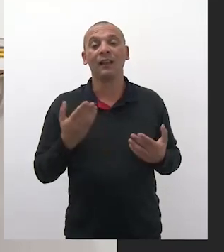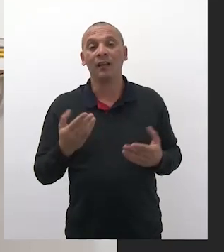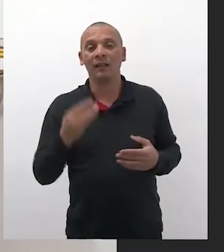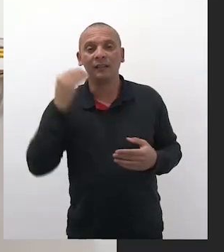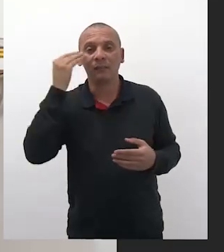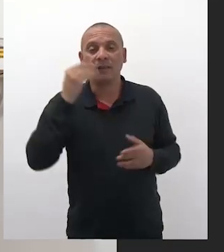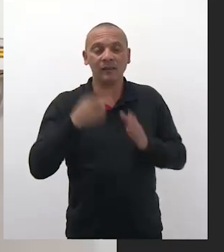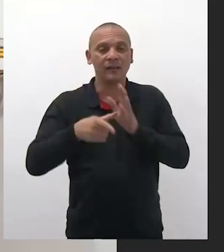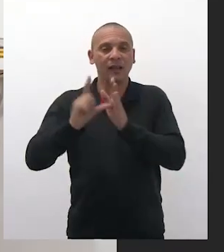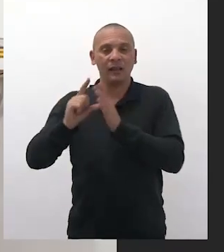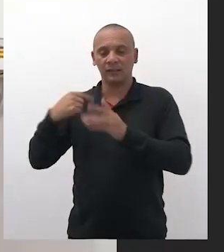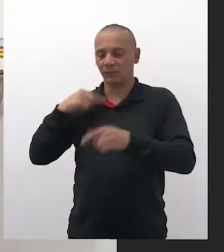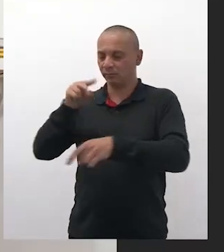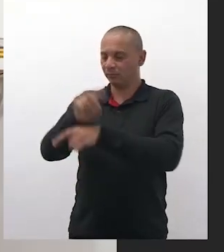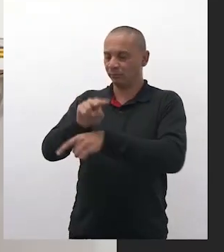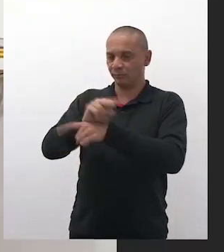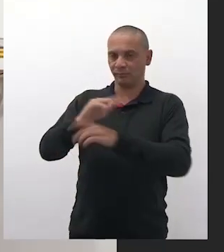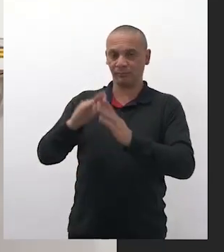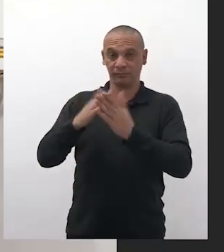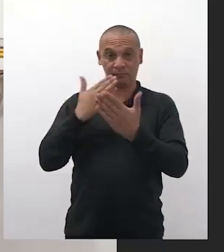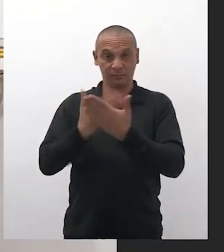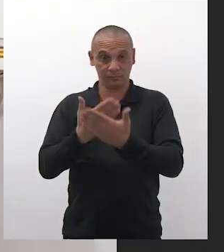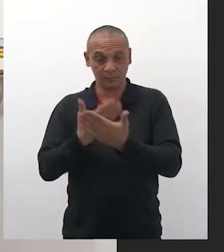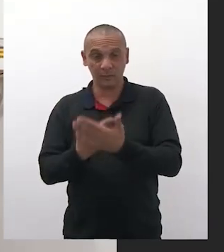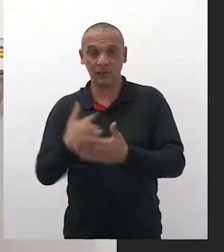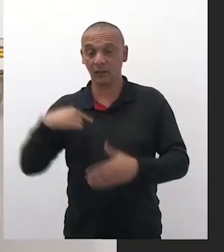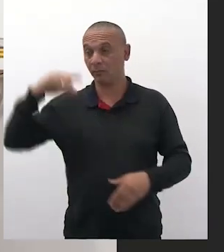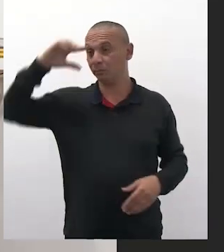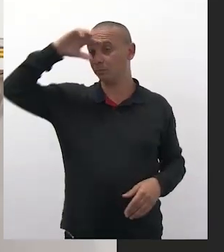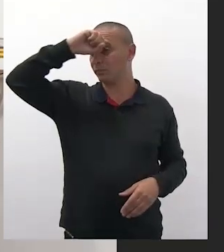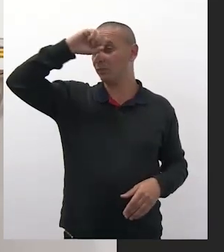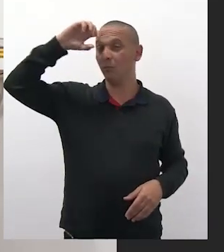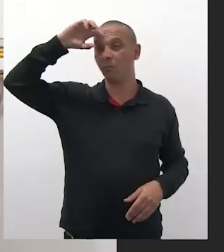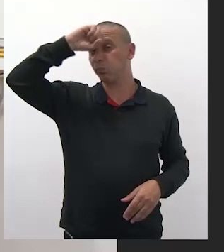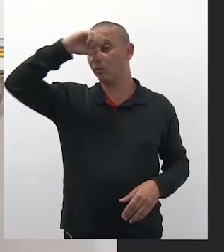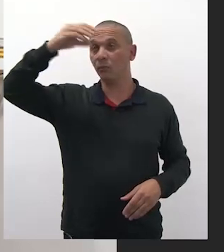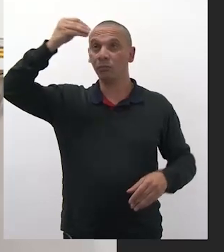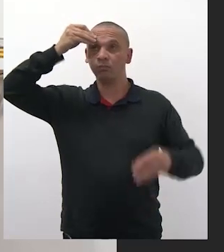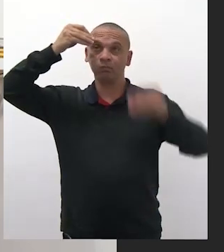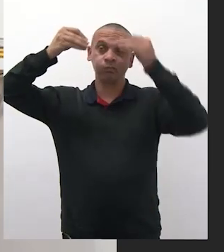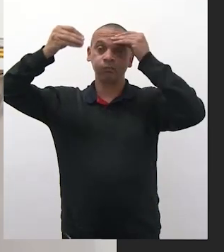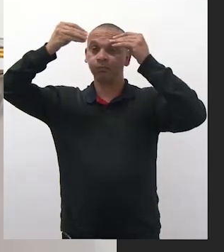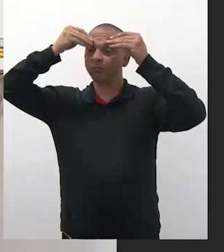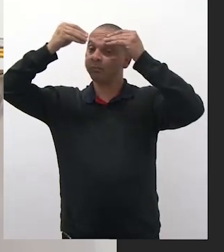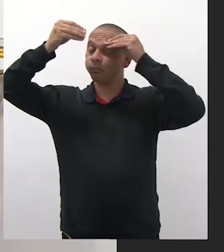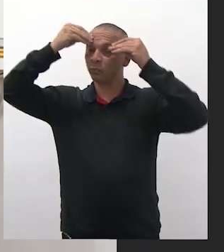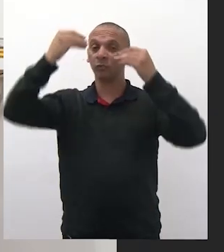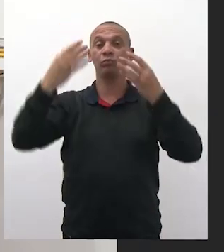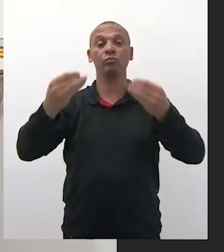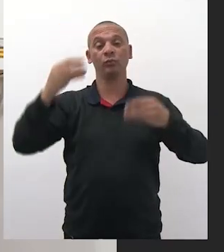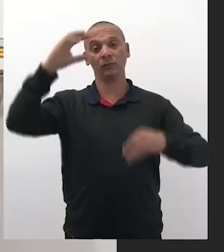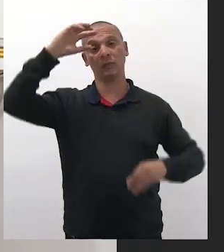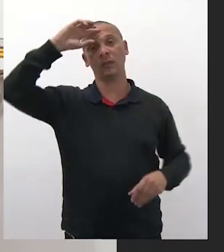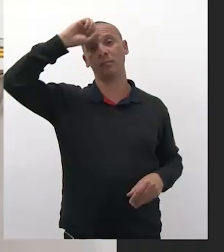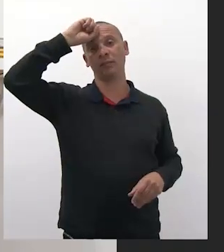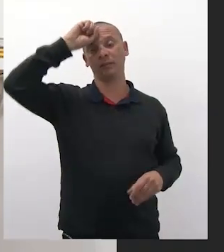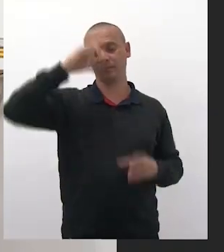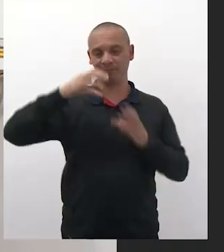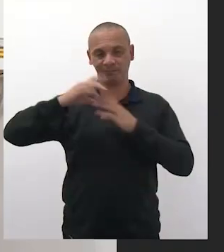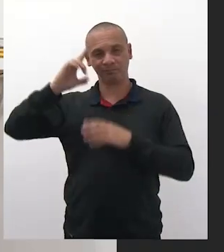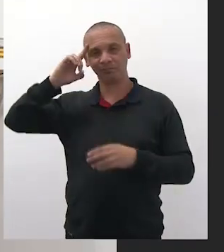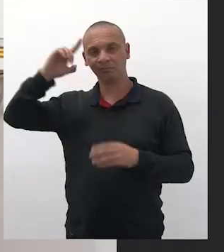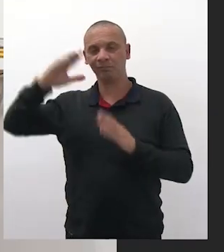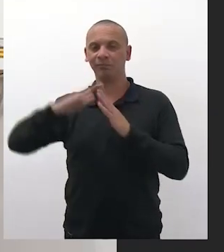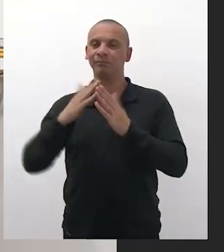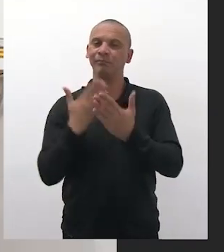experiência anterior que eu tive como agente, eu aprendi muito com todo mundo da escola, né? Com a direção da escola,